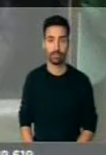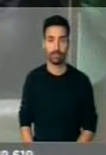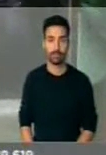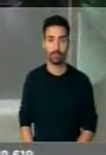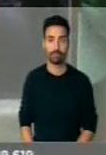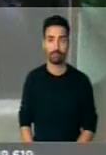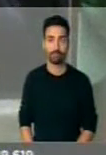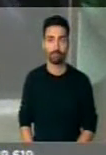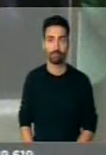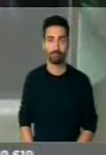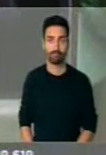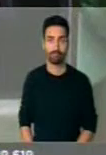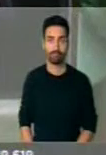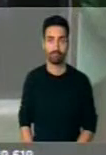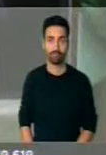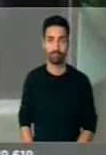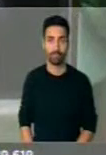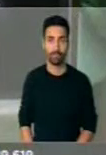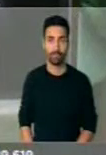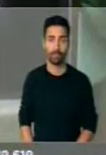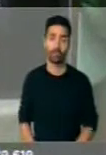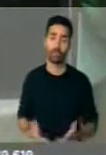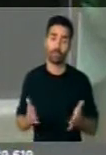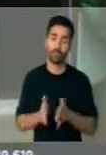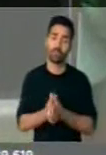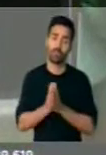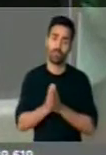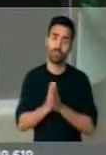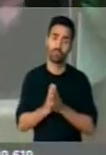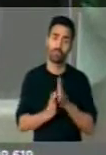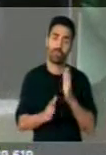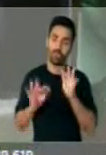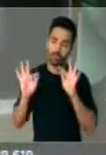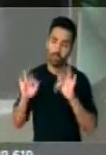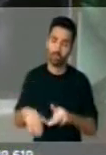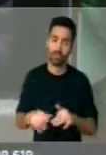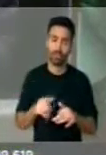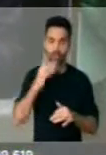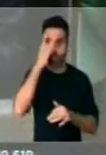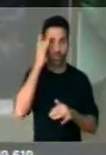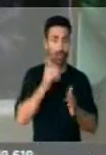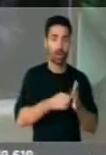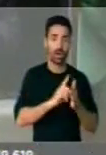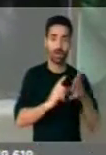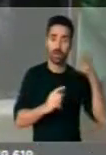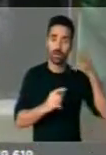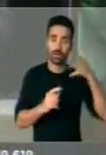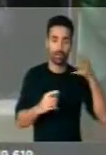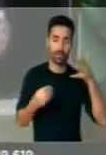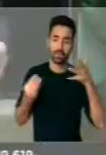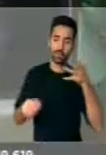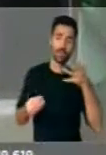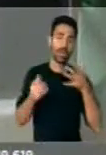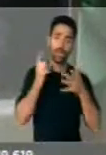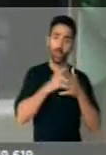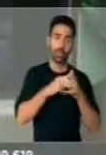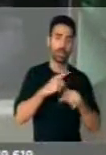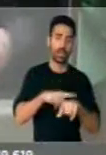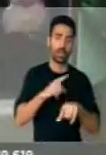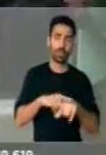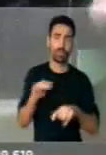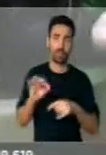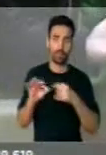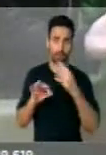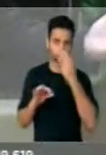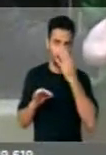Deputado, que pudéssemos vamos ter... concluir, deputado, porque os anteriores oradores não foram prorrogados seus tempos. Que nós podíamos ter